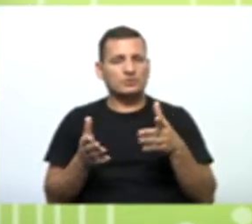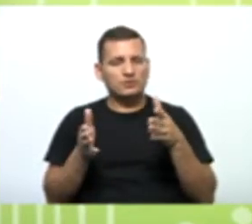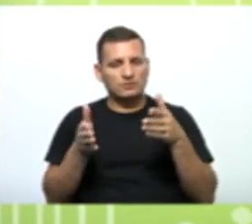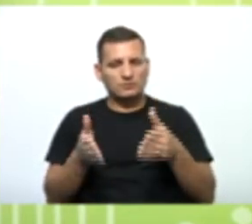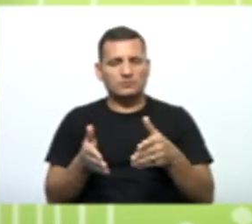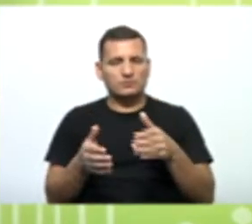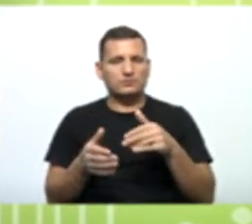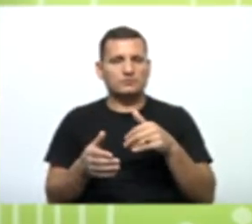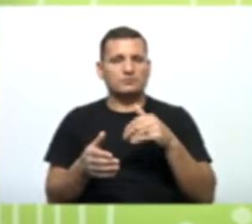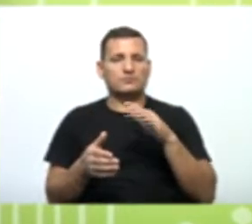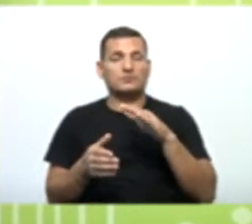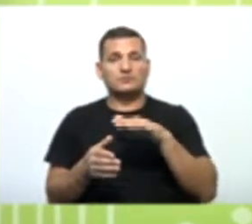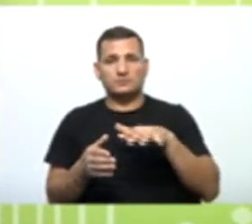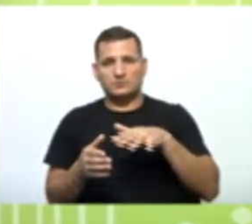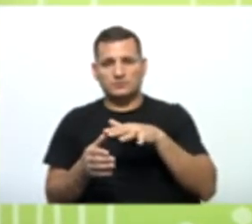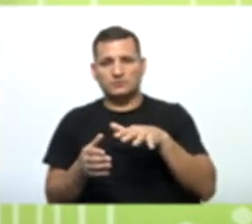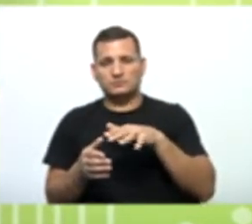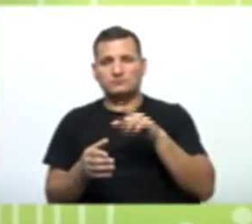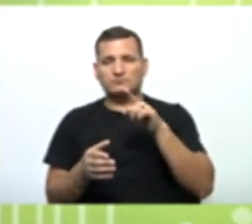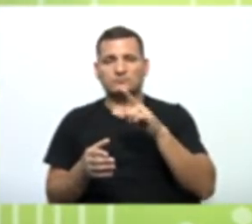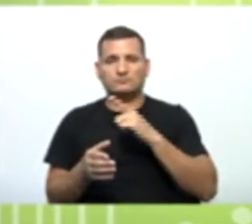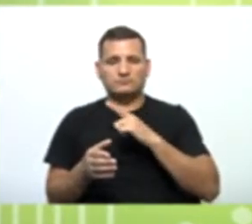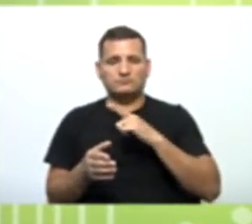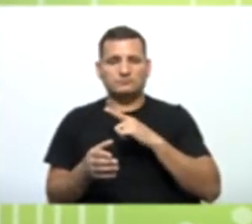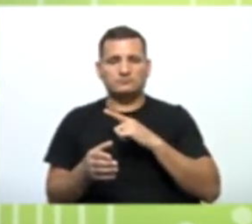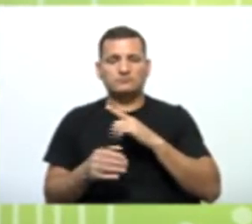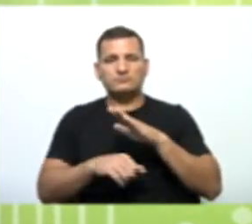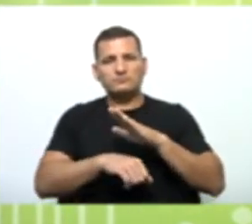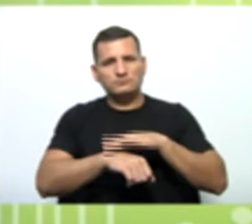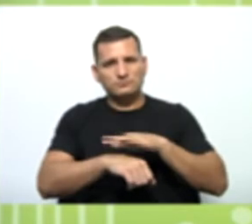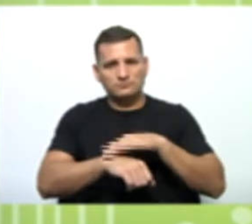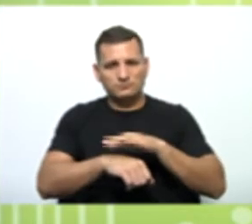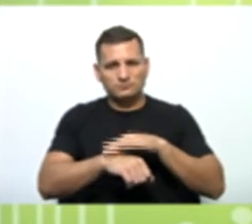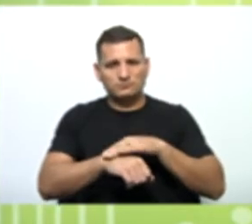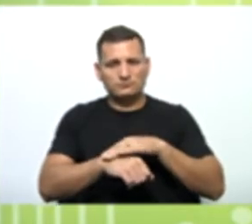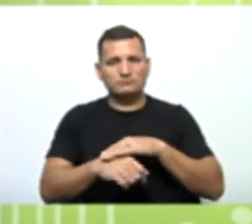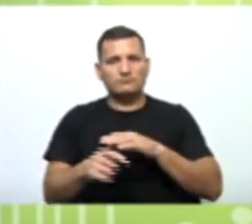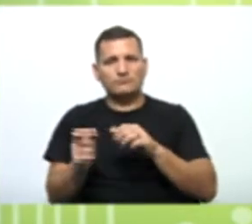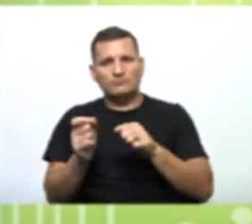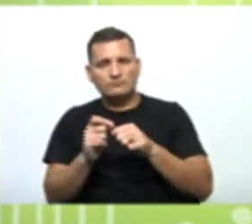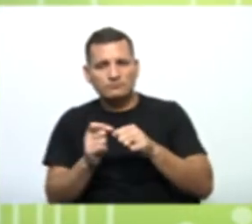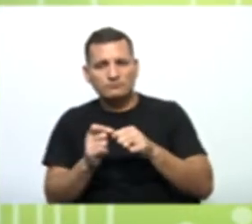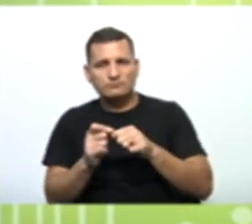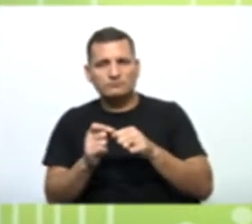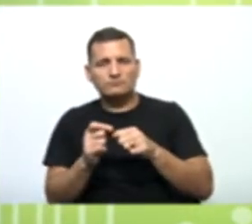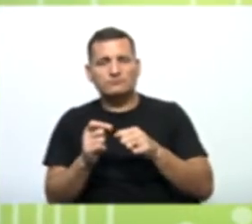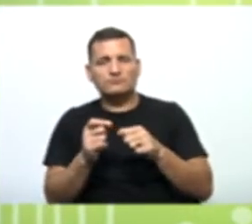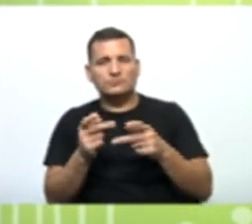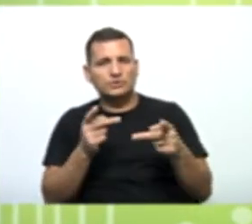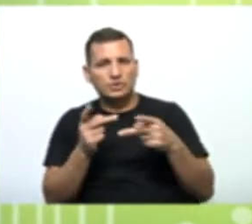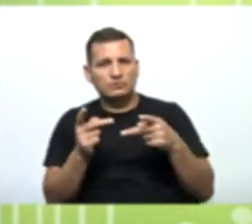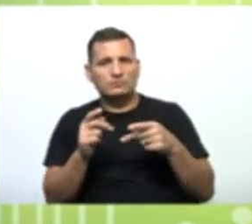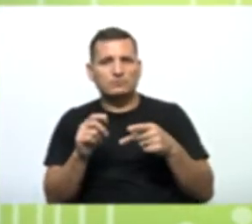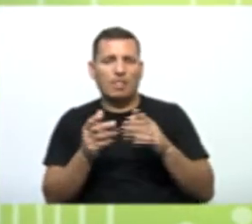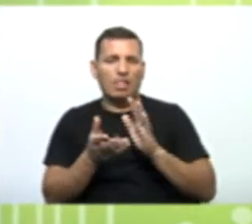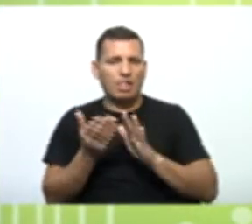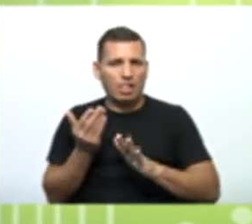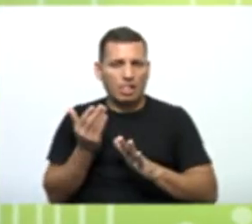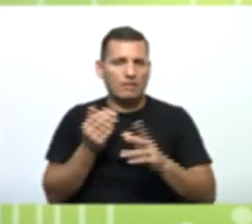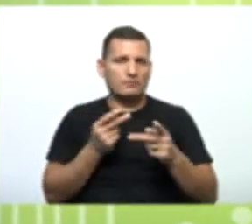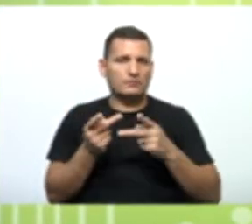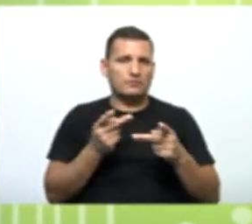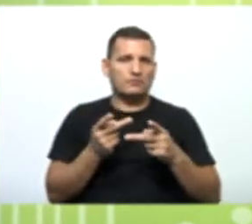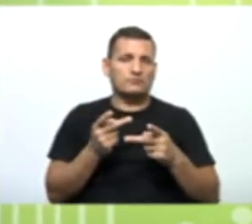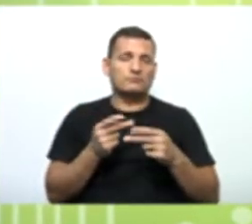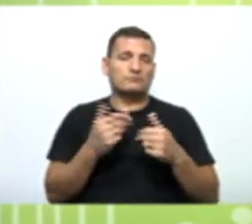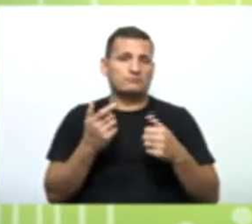exclusivamente a essa área, você vai ter tempo para fazer e desfazer um projeto sem ter custo nenhum? Esse é